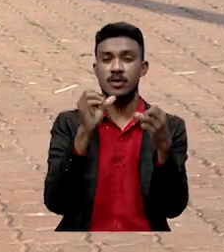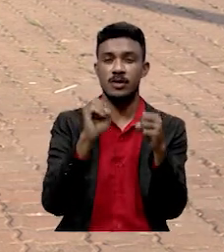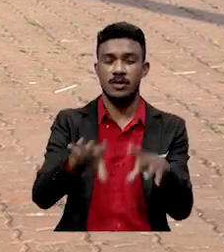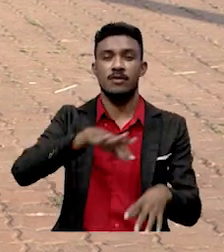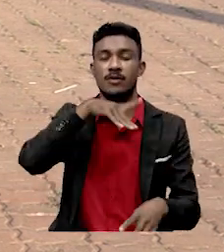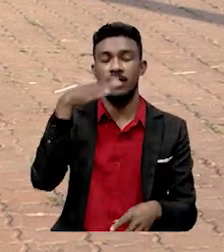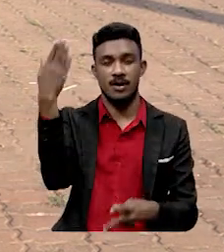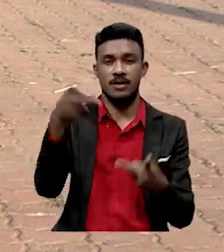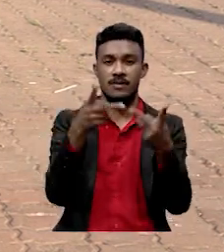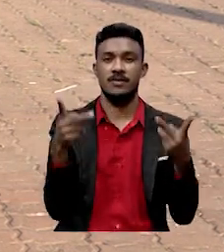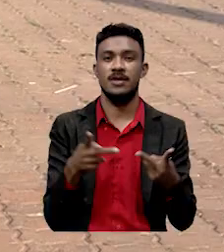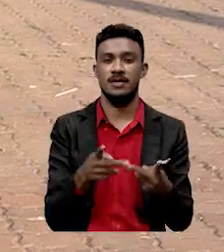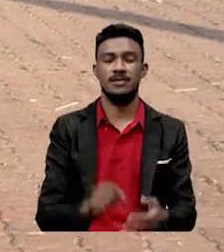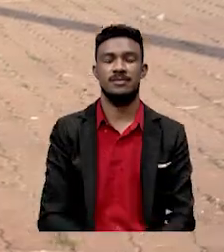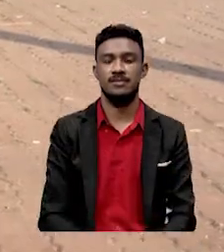fatem.